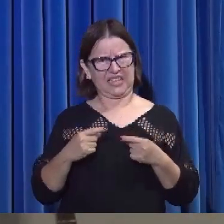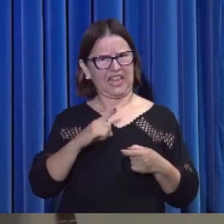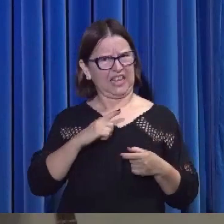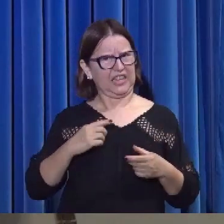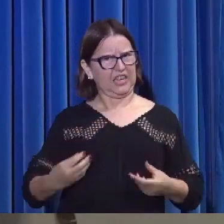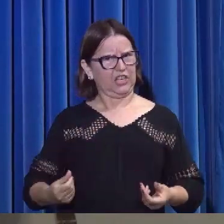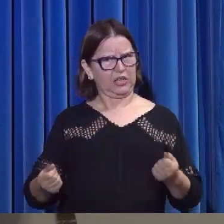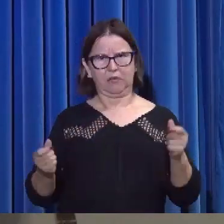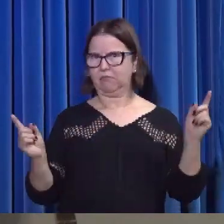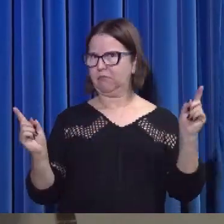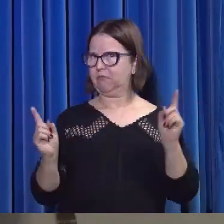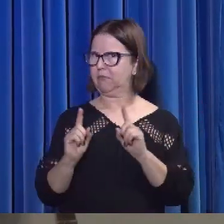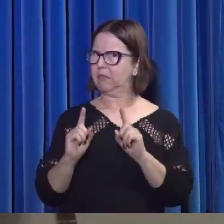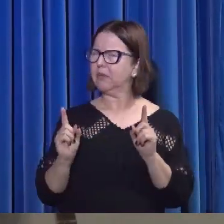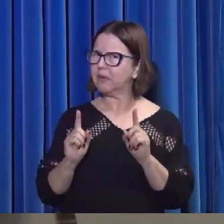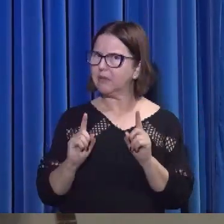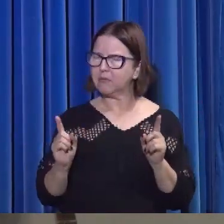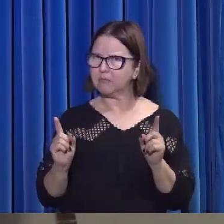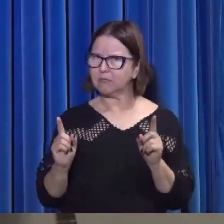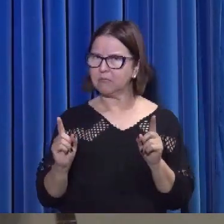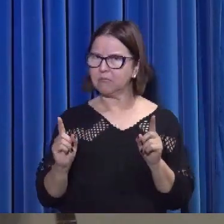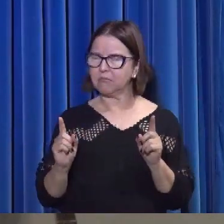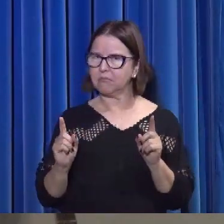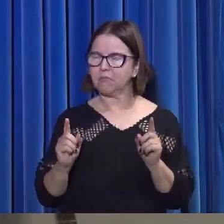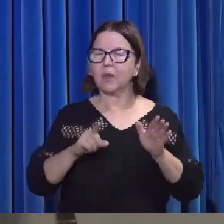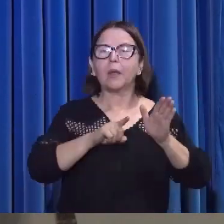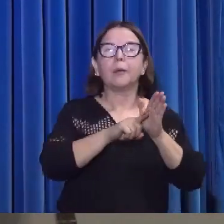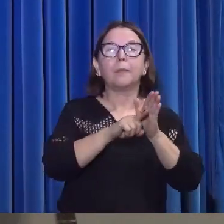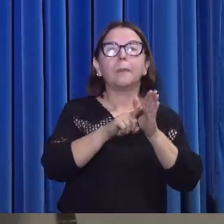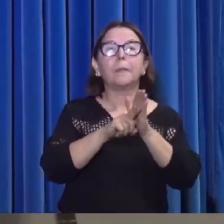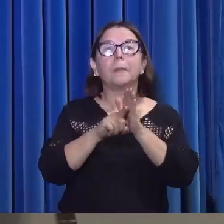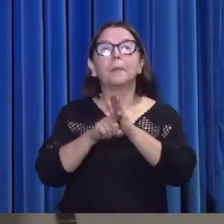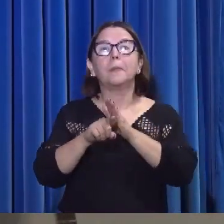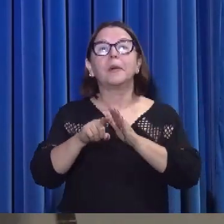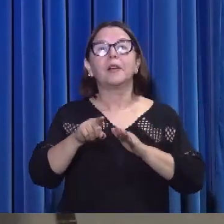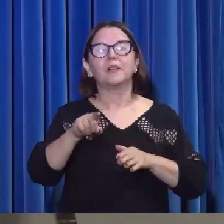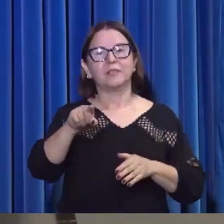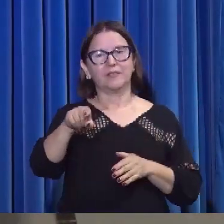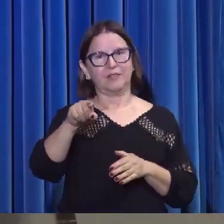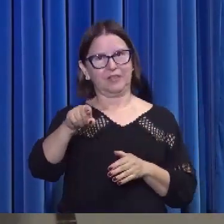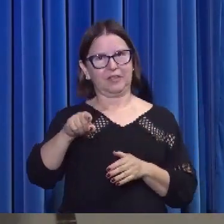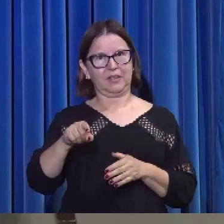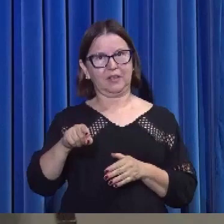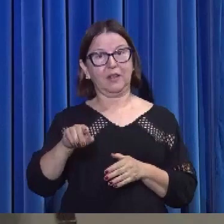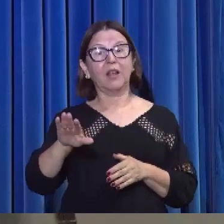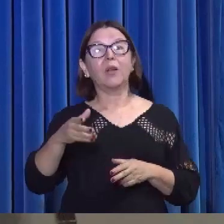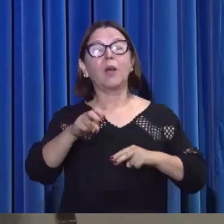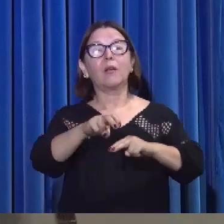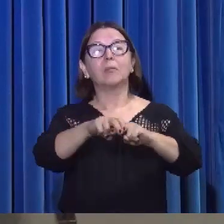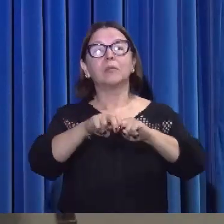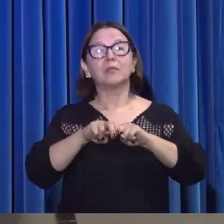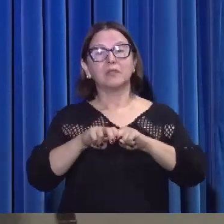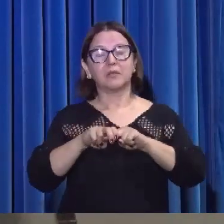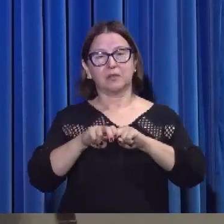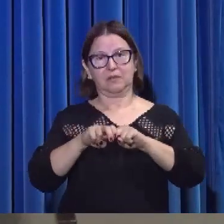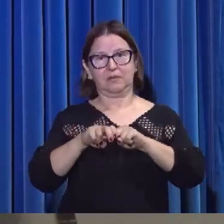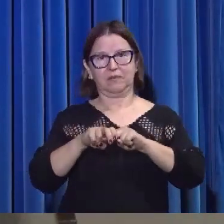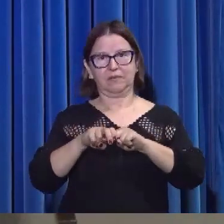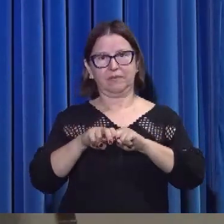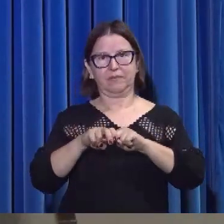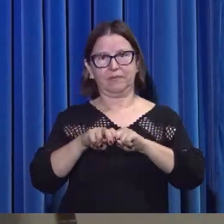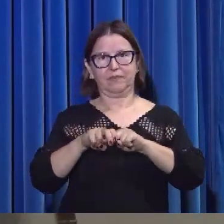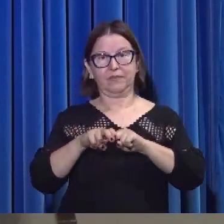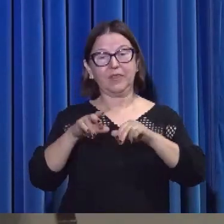isso. Eu estou fazendo uma pergunta para você. Qual é a motivação